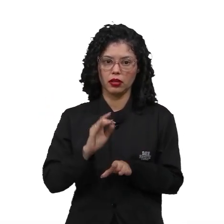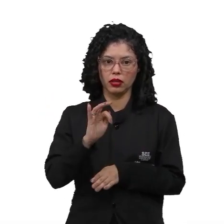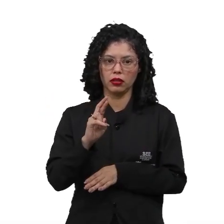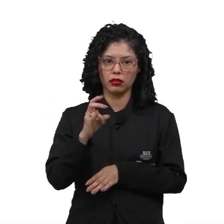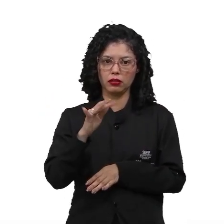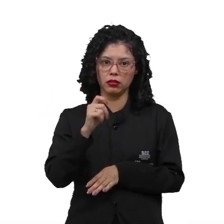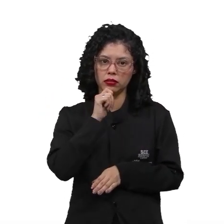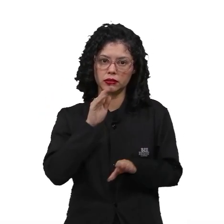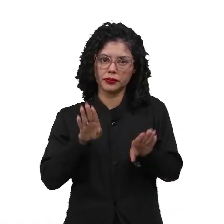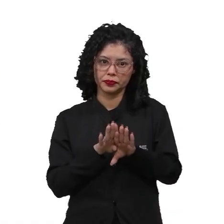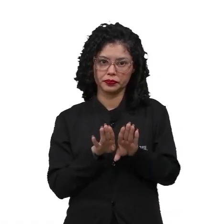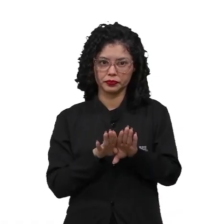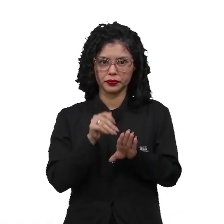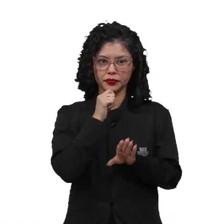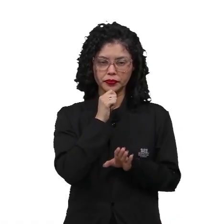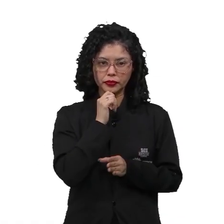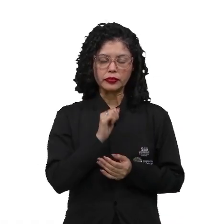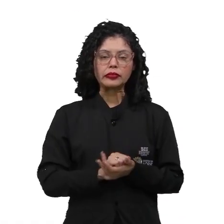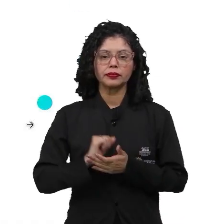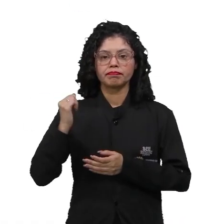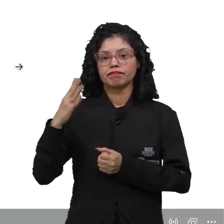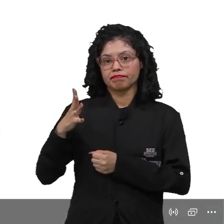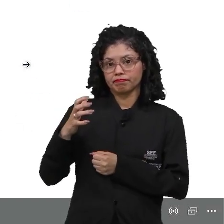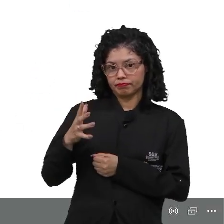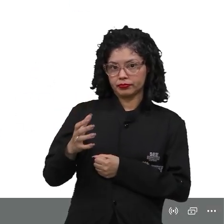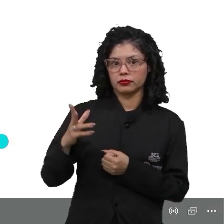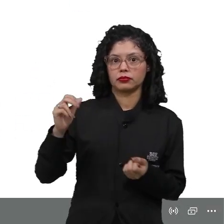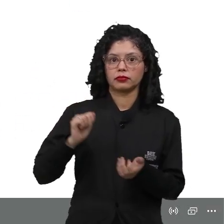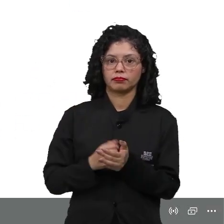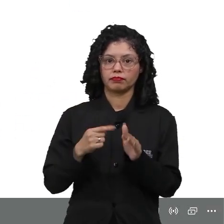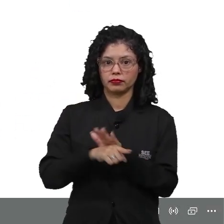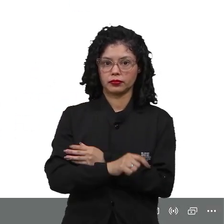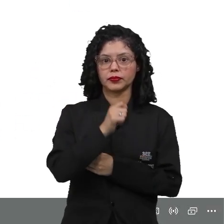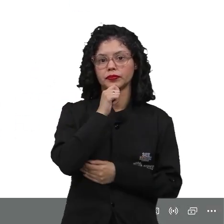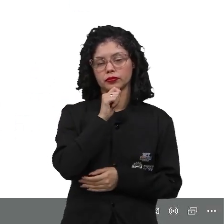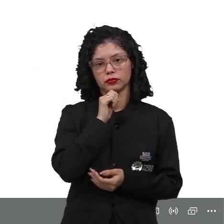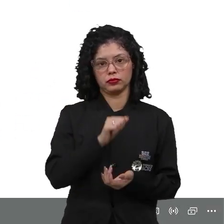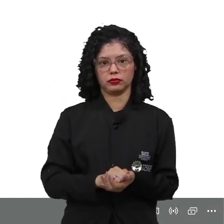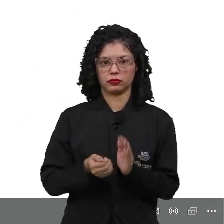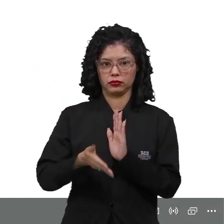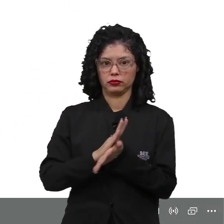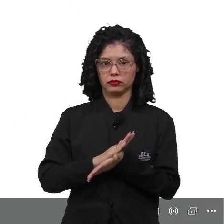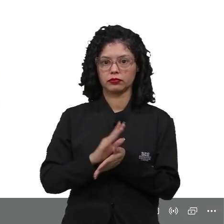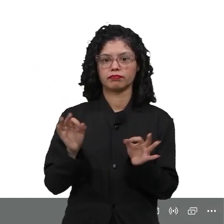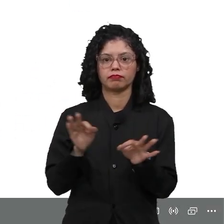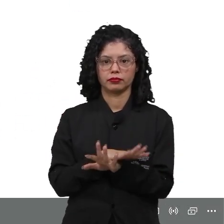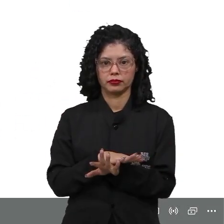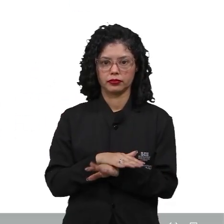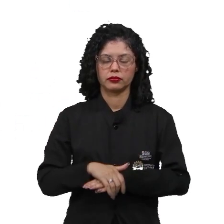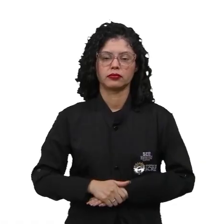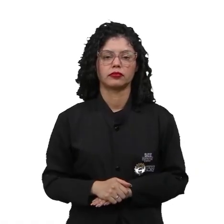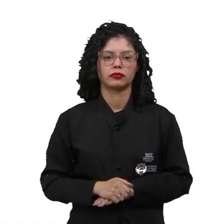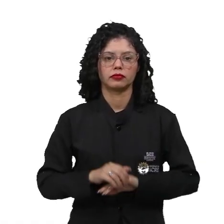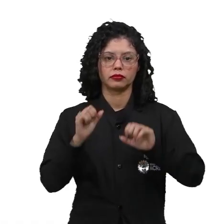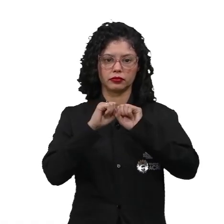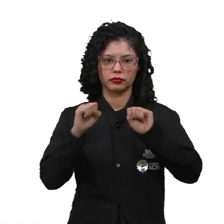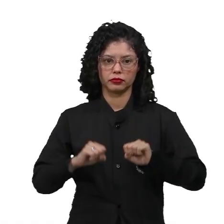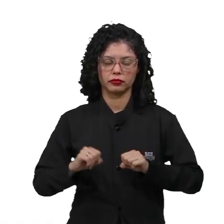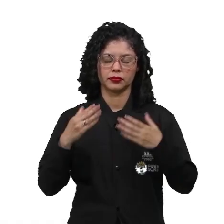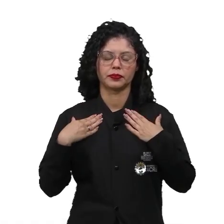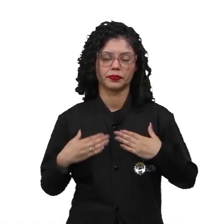infectadas, né? Então, o antígeno infectou a célula e logo depois ele vai ser destruído, né, pelo nosso